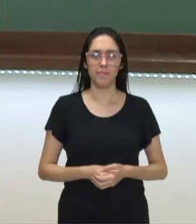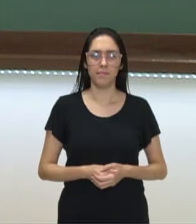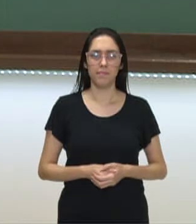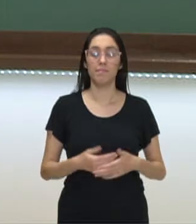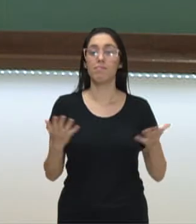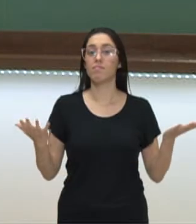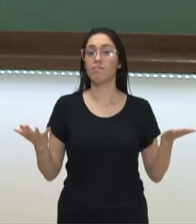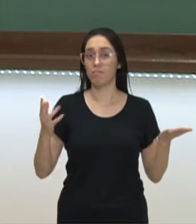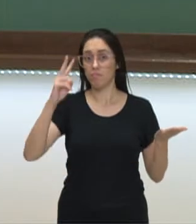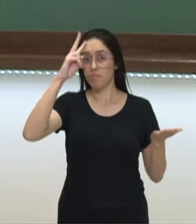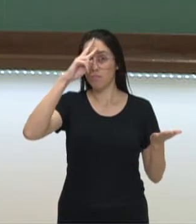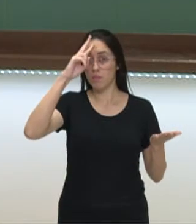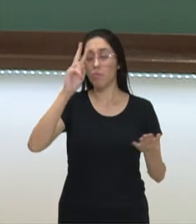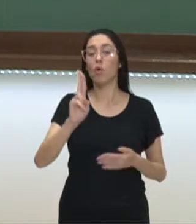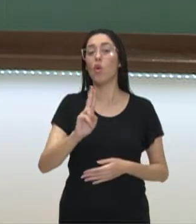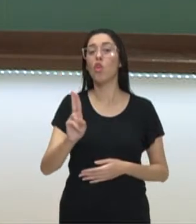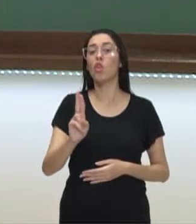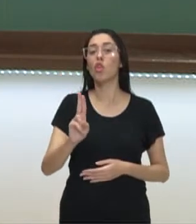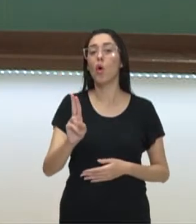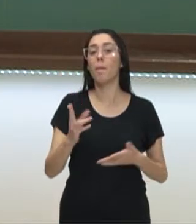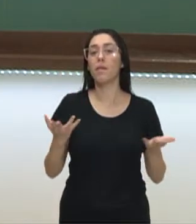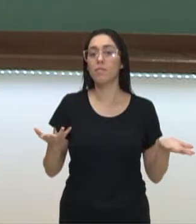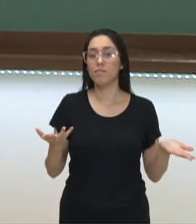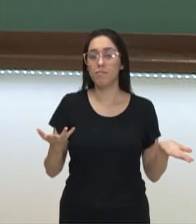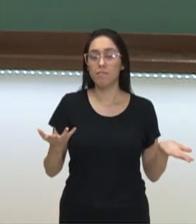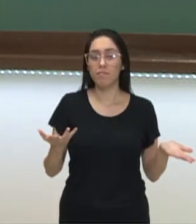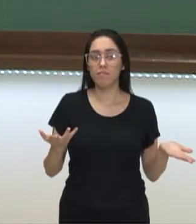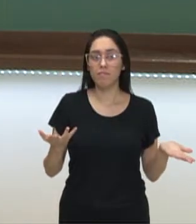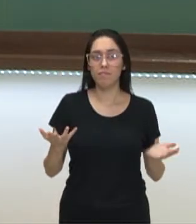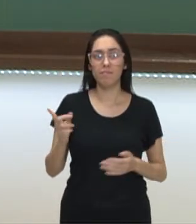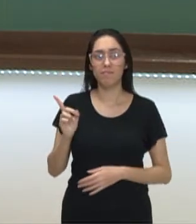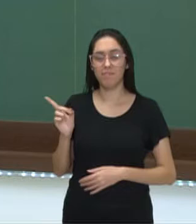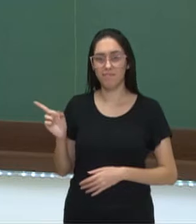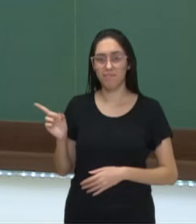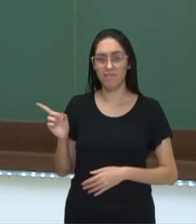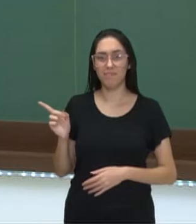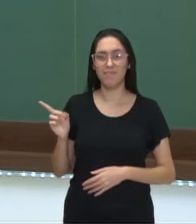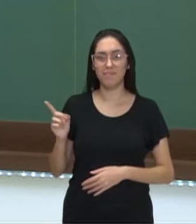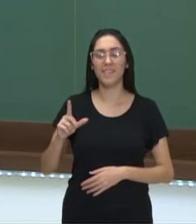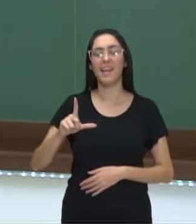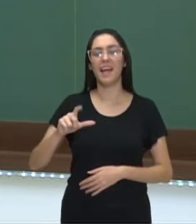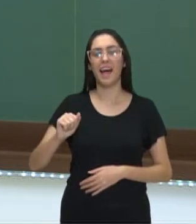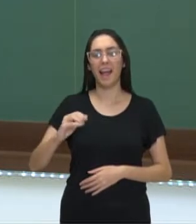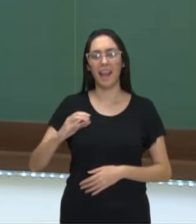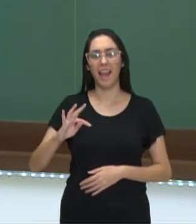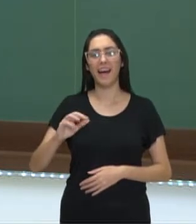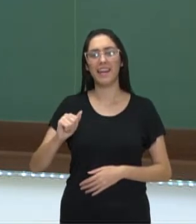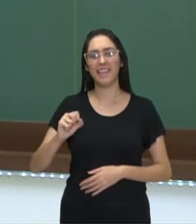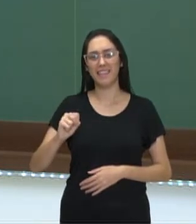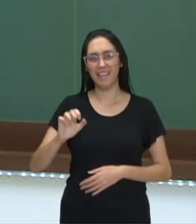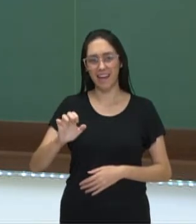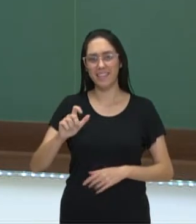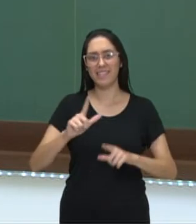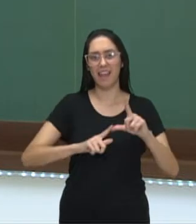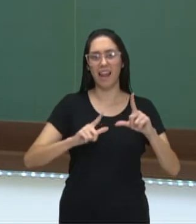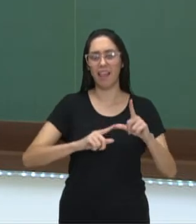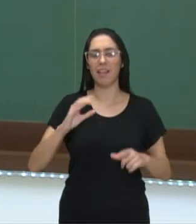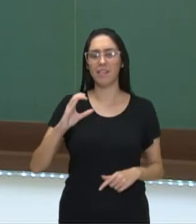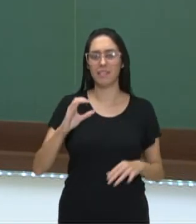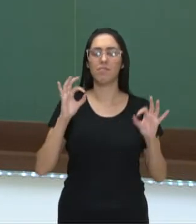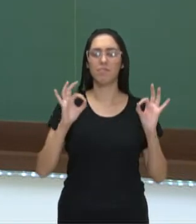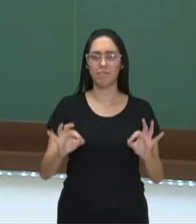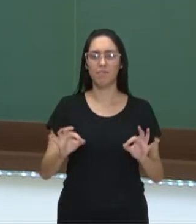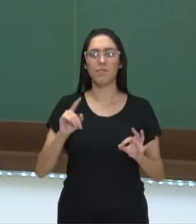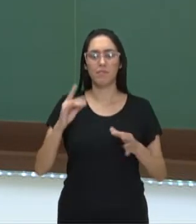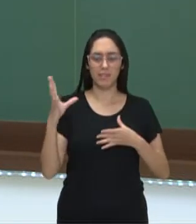E daí, lembrou o nome da bendita da enzima? Se você marcou lactase, está correto, ok? A lactase vai